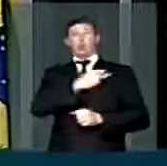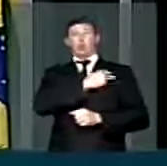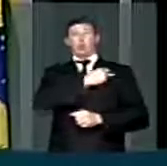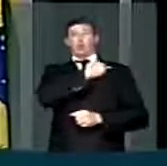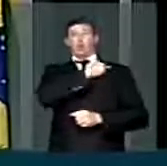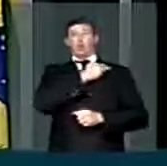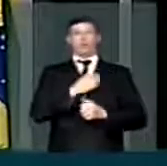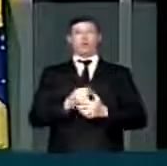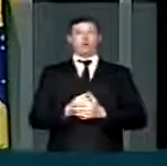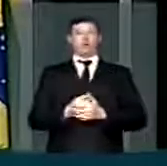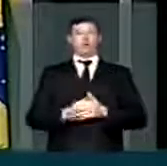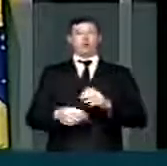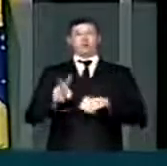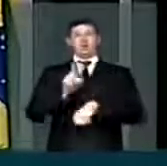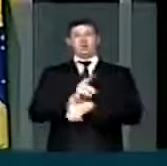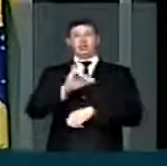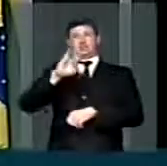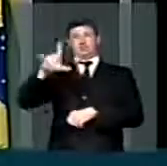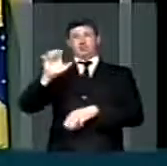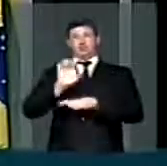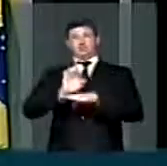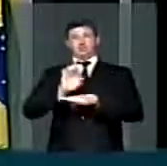que é o chefe da Defesa Civil do Estado,